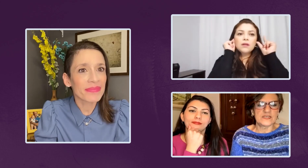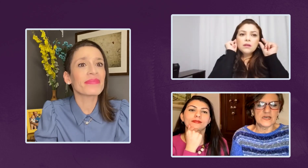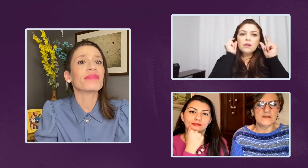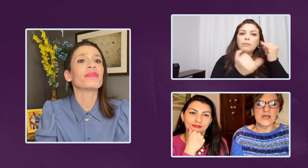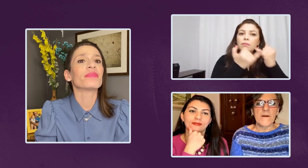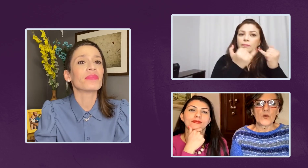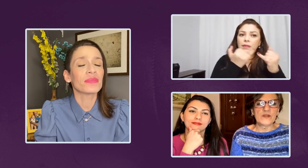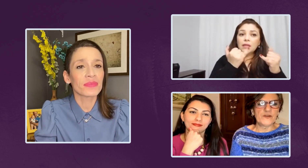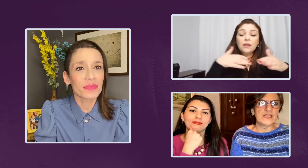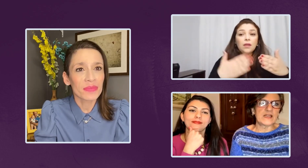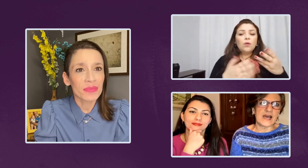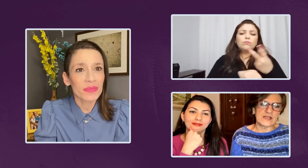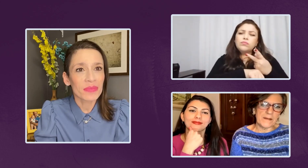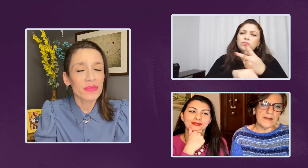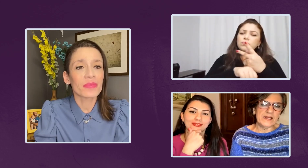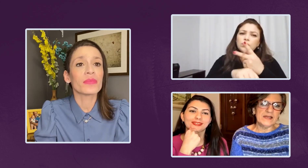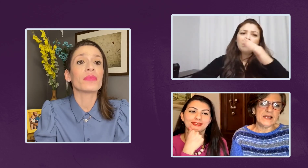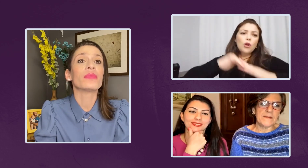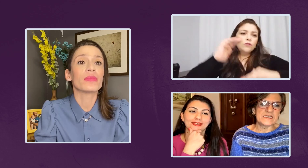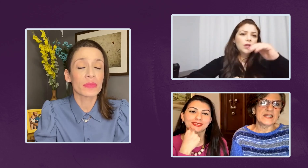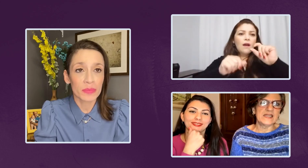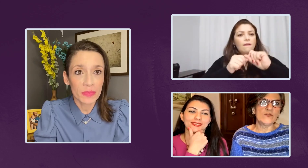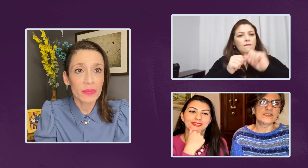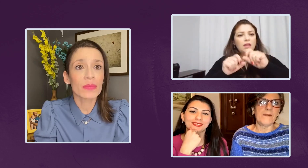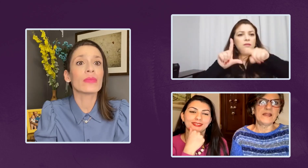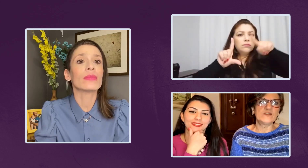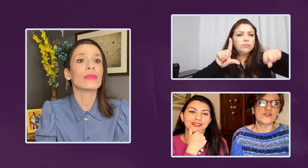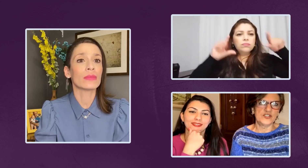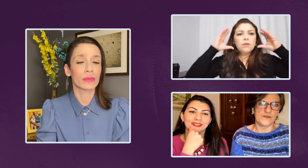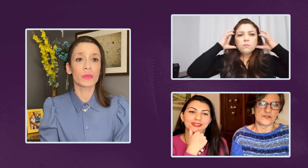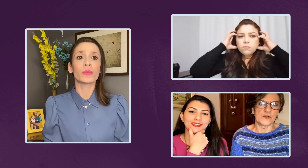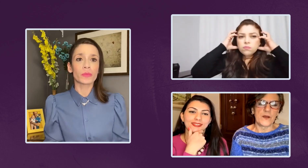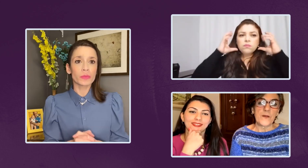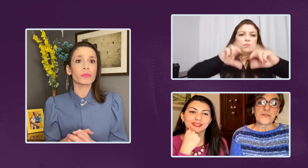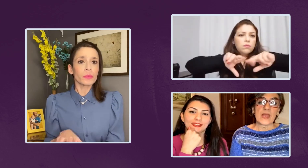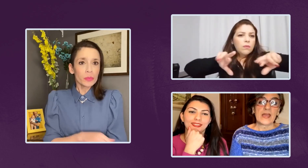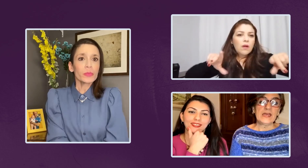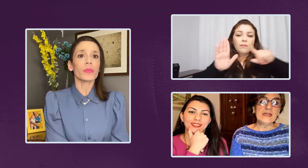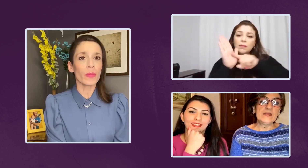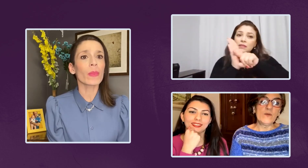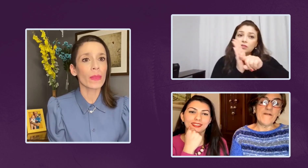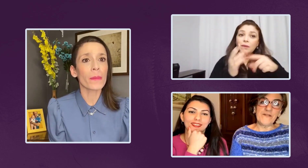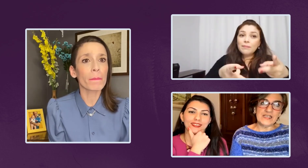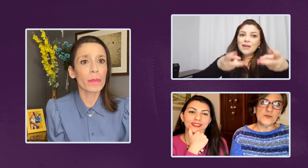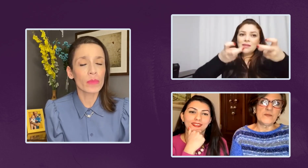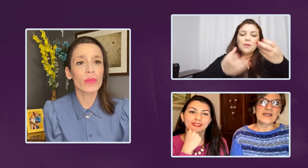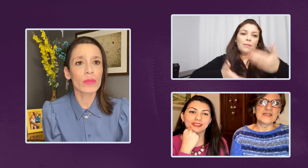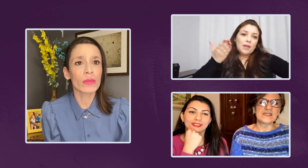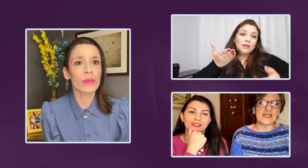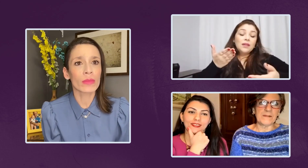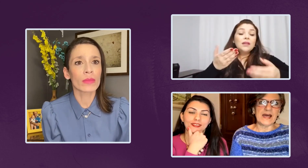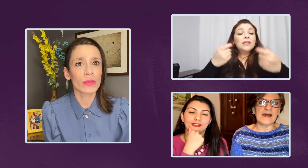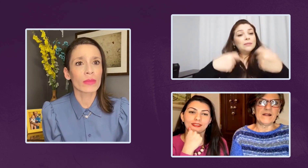os exames, onde foi detectada essa perda e que precisaria de usar aparelhos auditivos. E não é fácil para uma